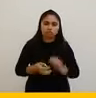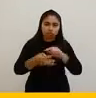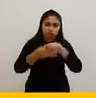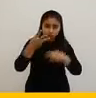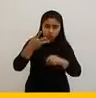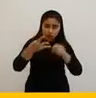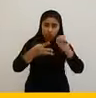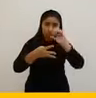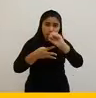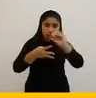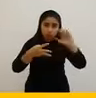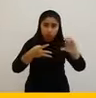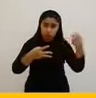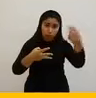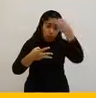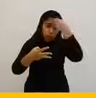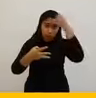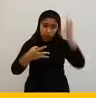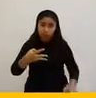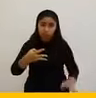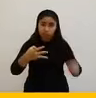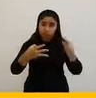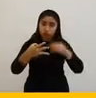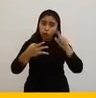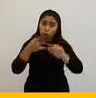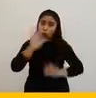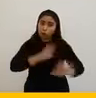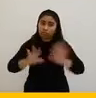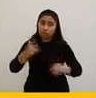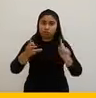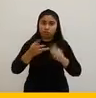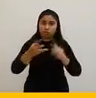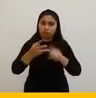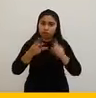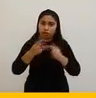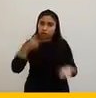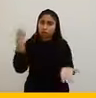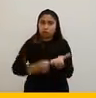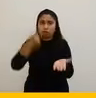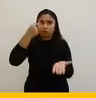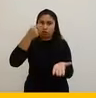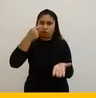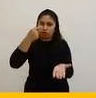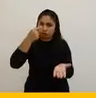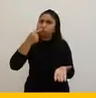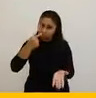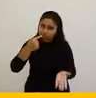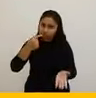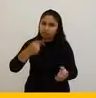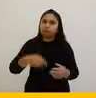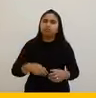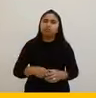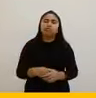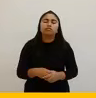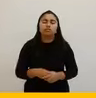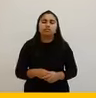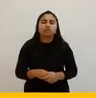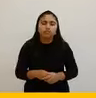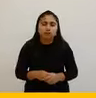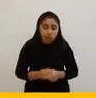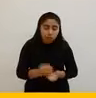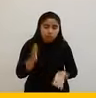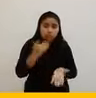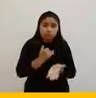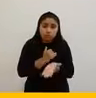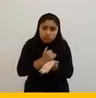Cs: a consciência, a cautela e o compromisso. A liberação deve